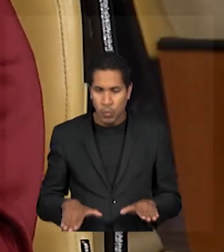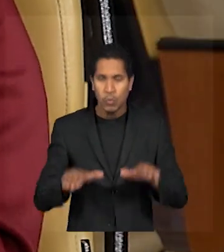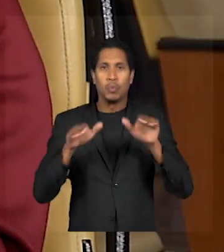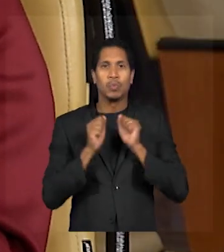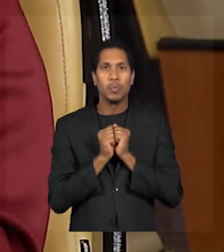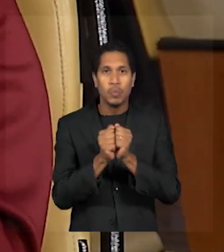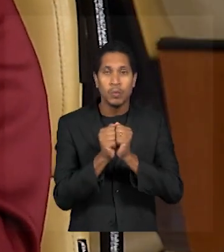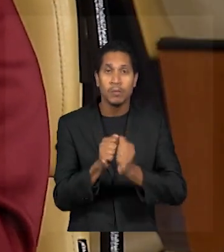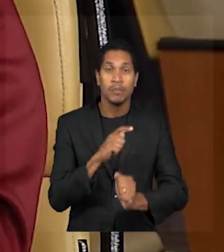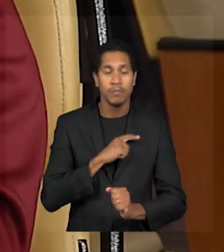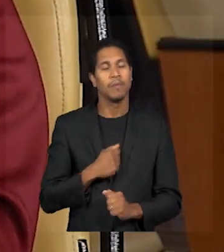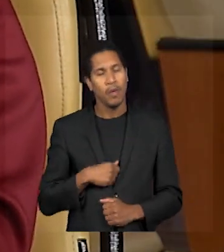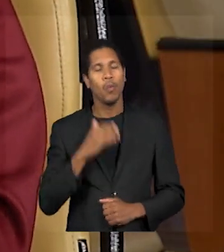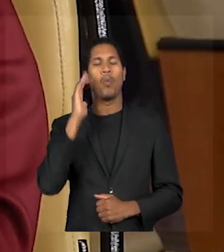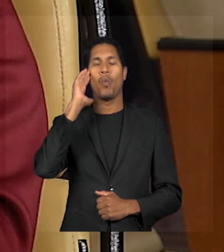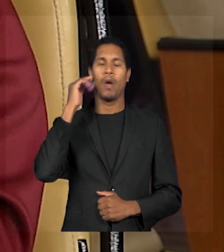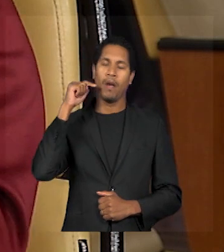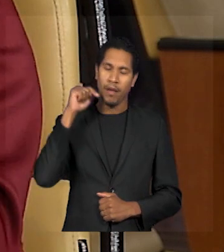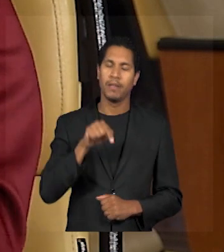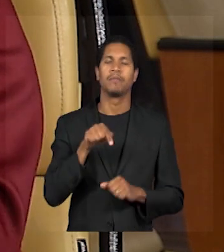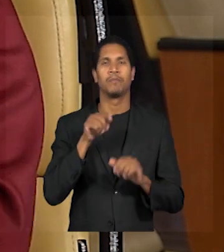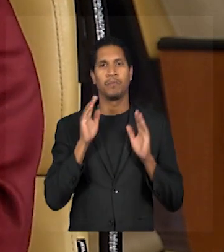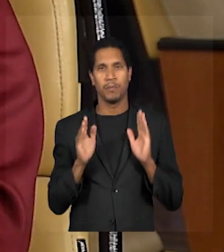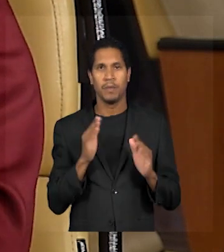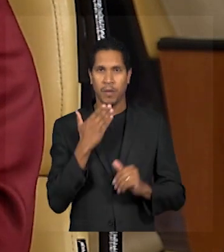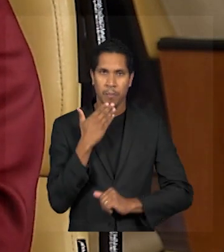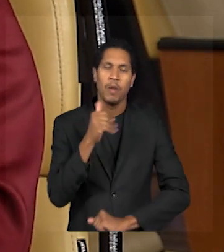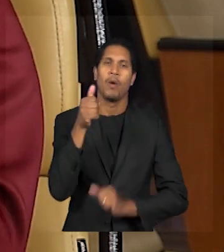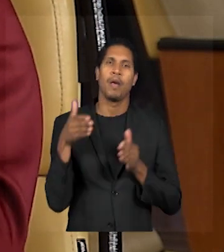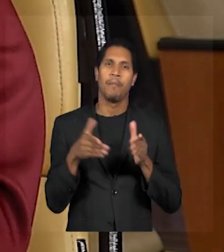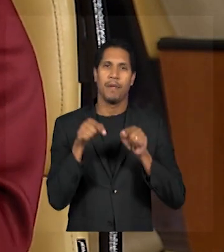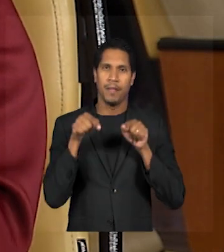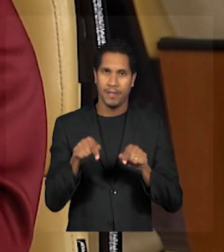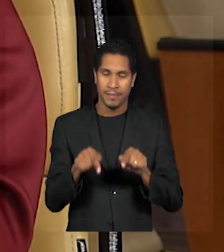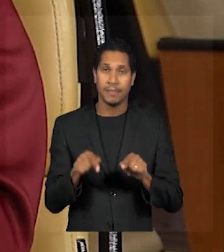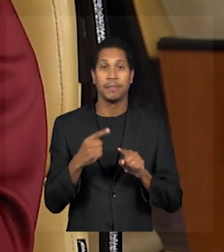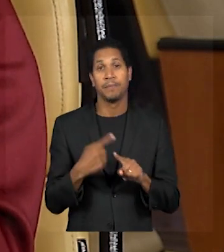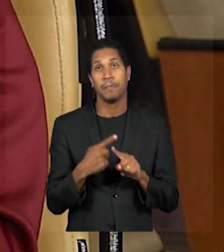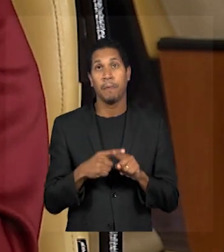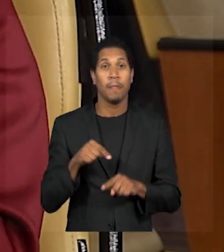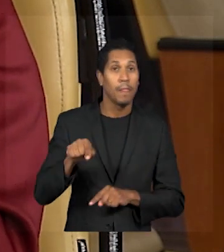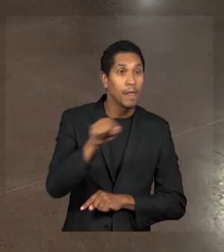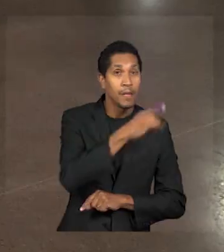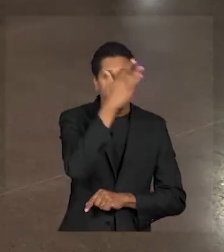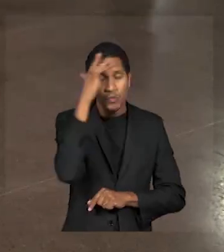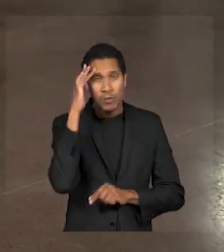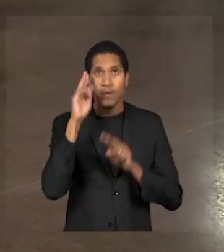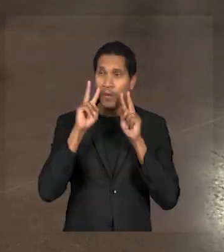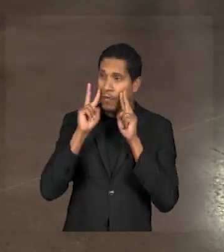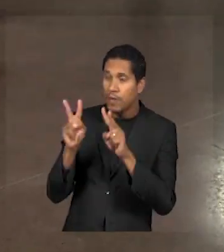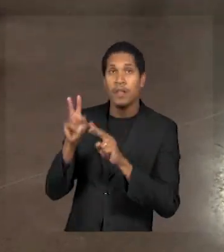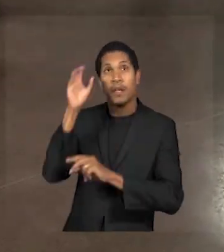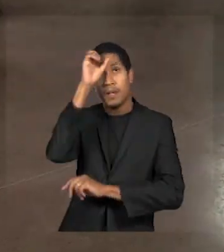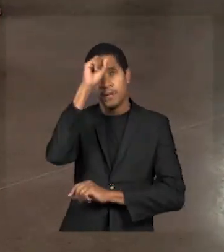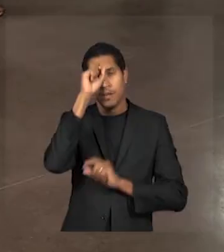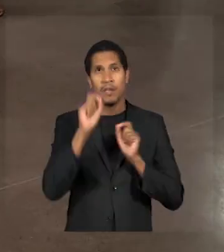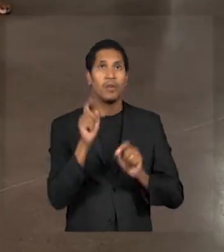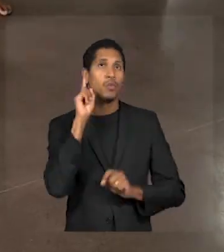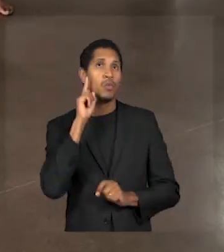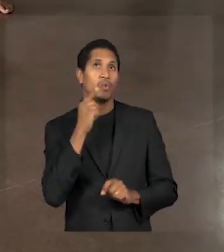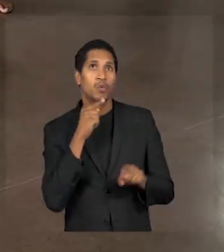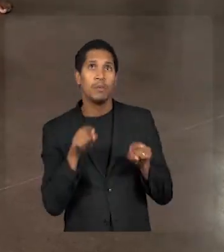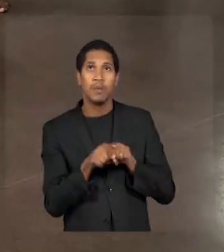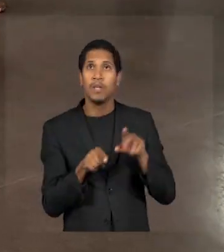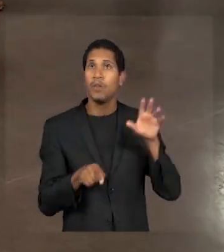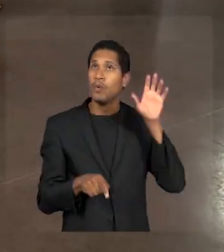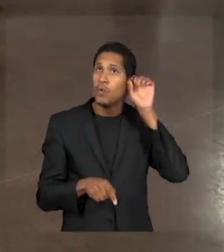Que eu entendo que, neste momento, é o melhor caminho, para que as pessoas aprendam tanto os surdos quanto os